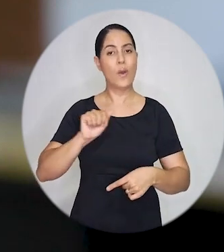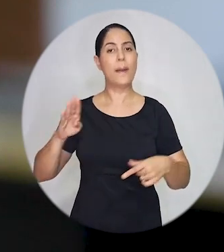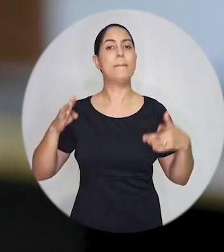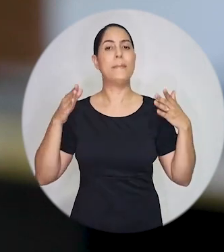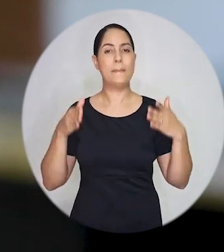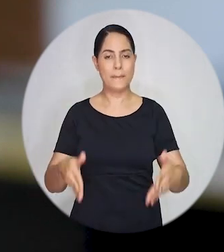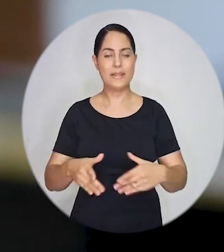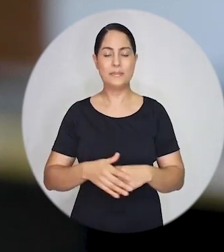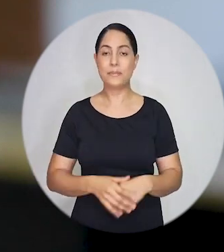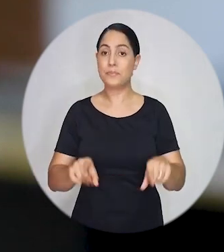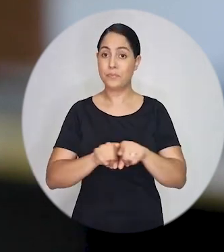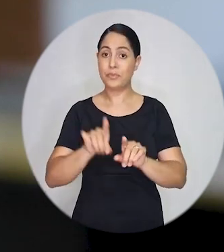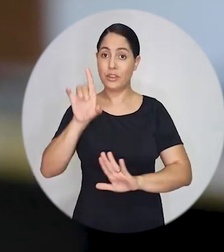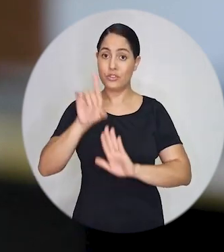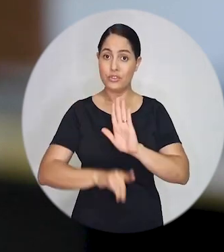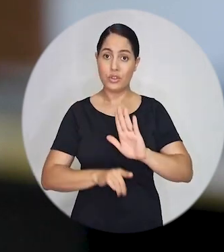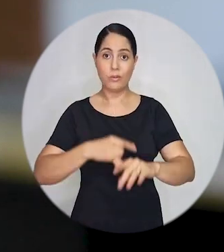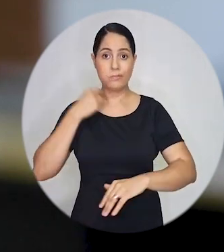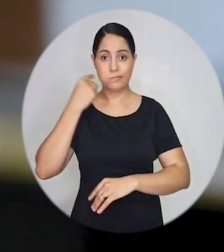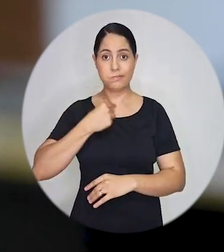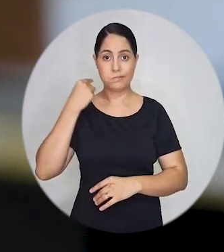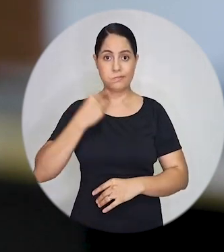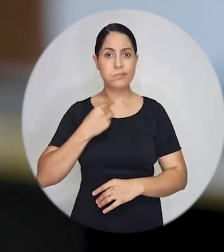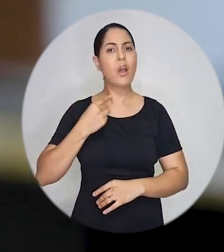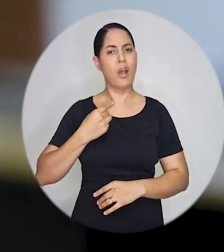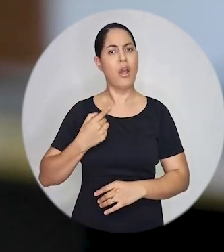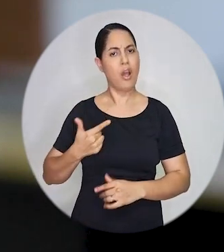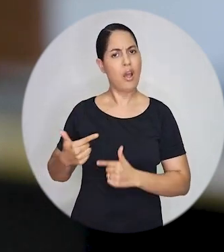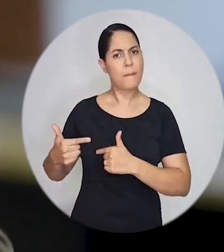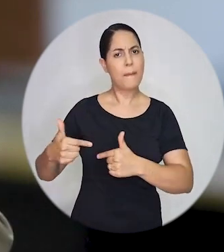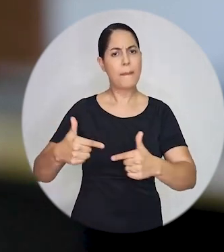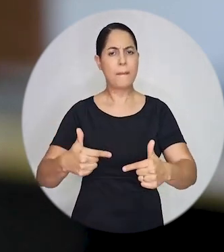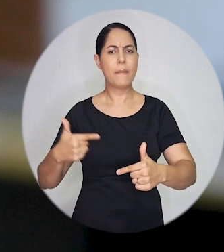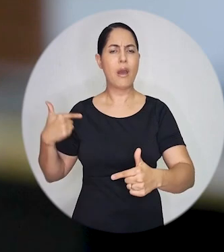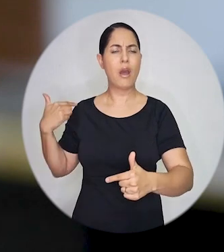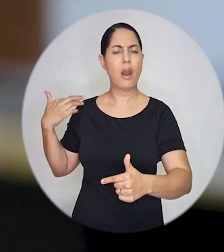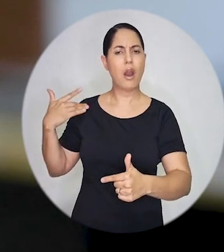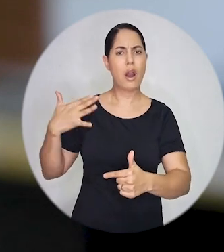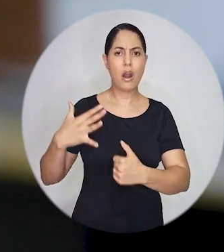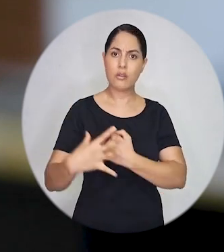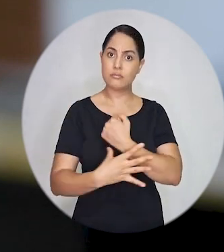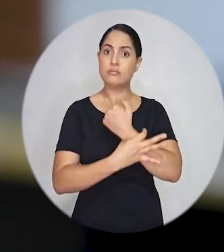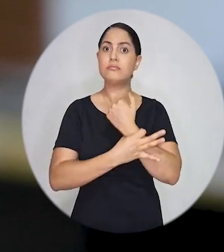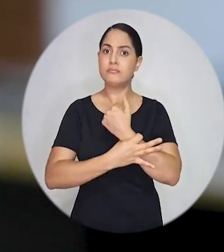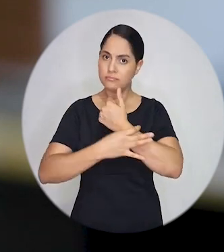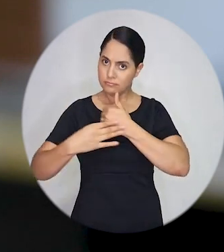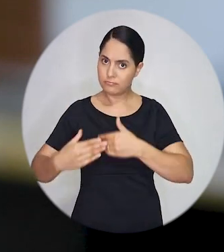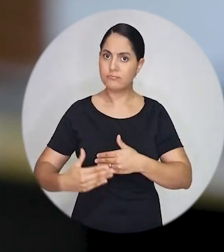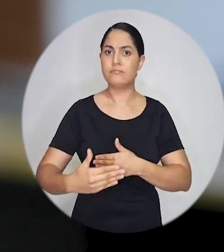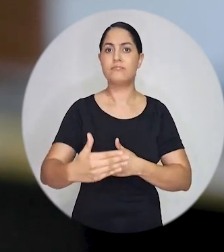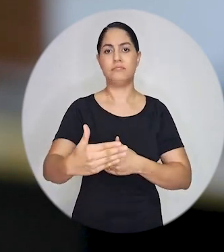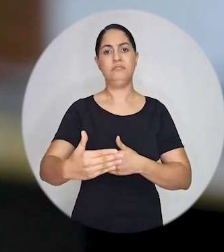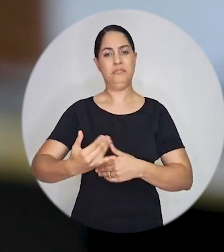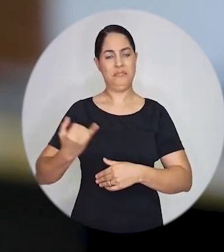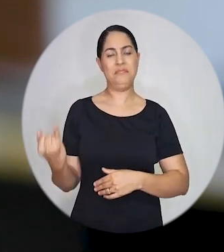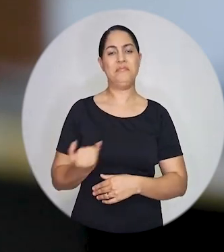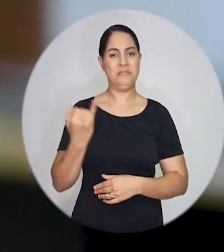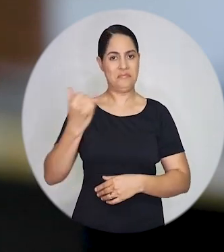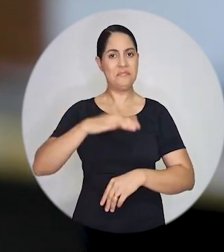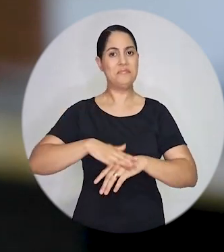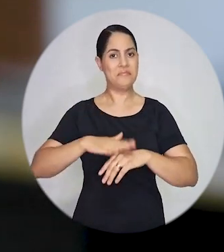país. Buscar a garantia das prerrogativas conquistadas pela carreira ao longo desse tempo é também uma das